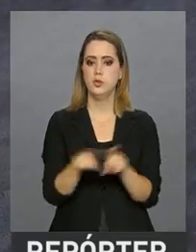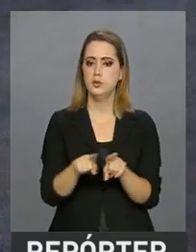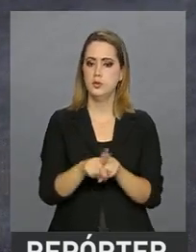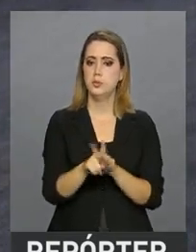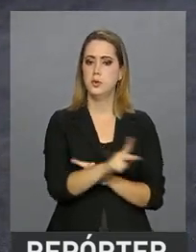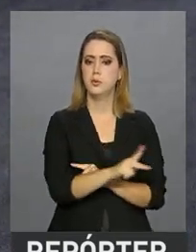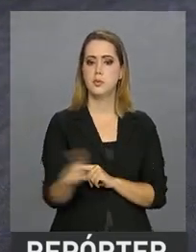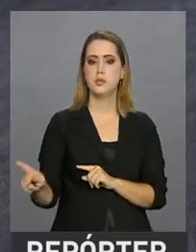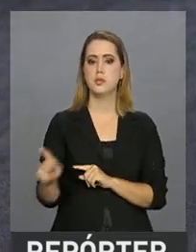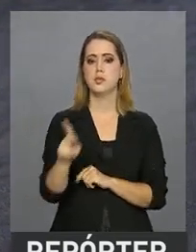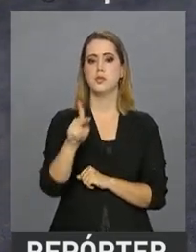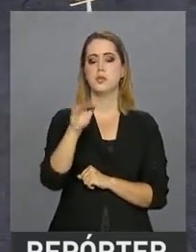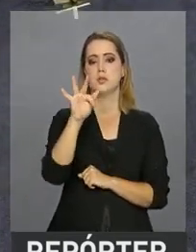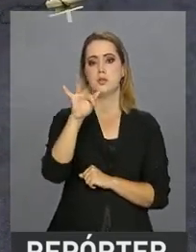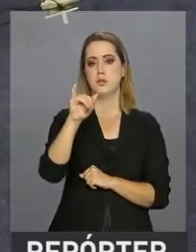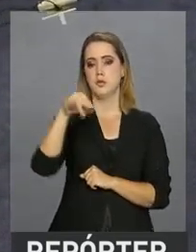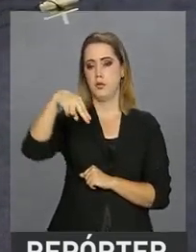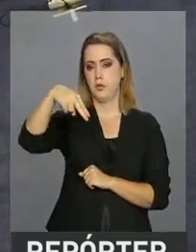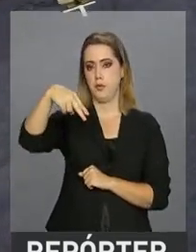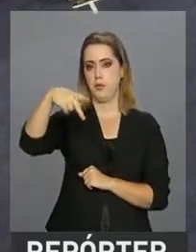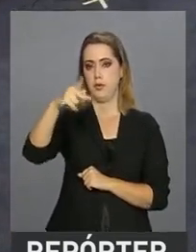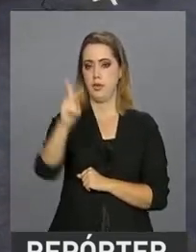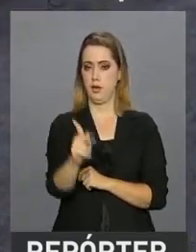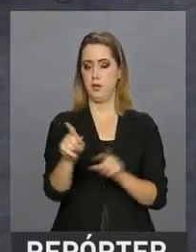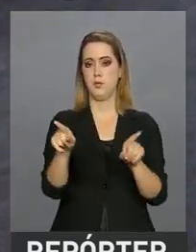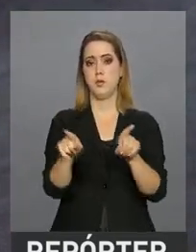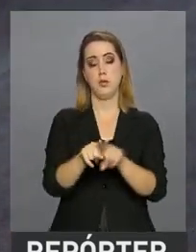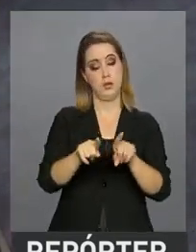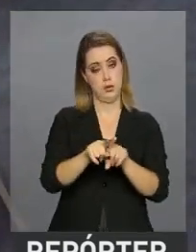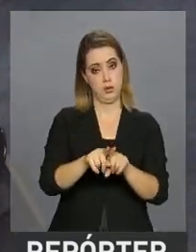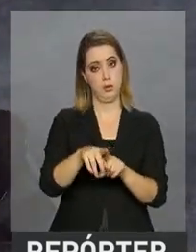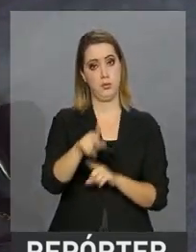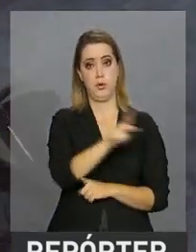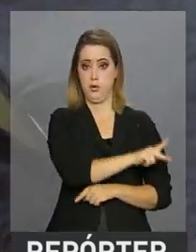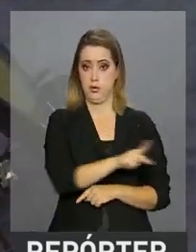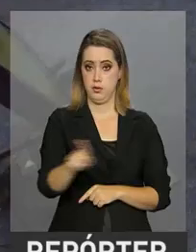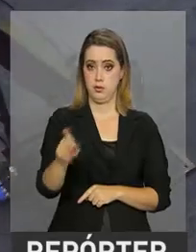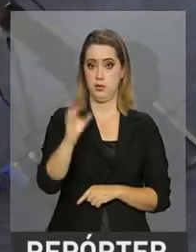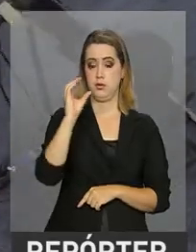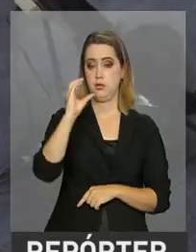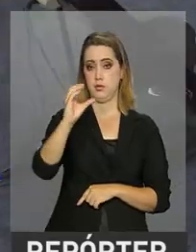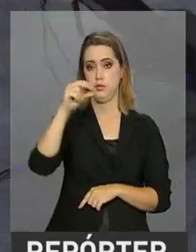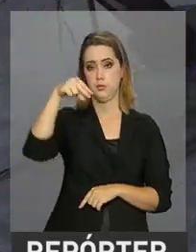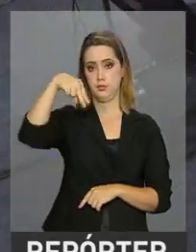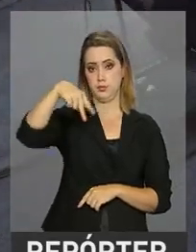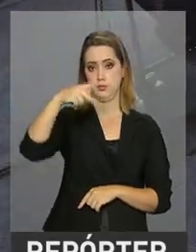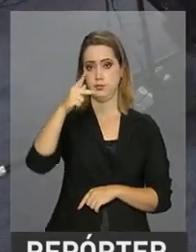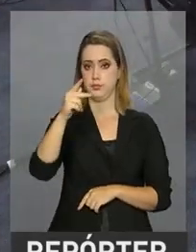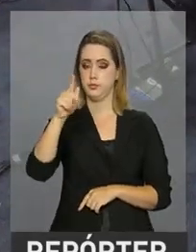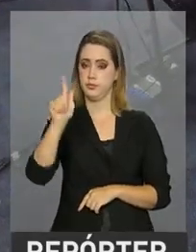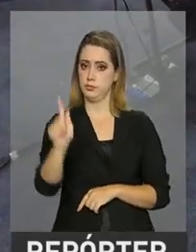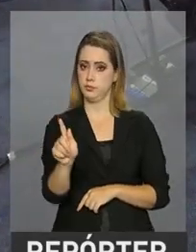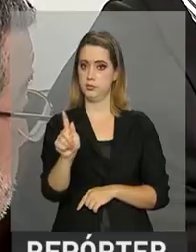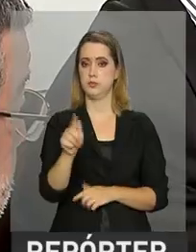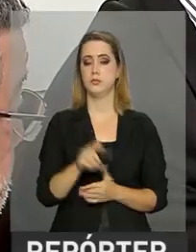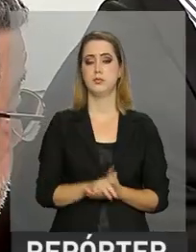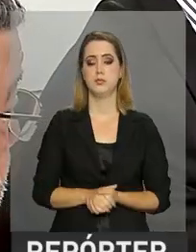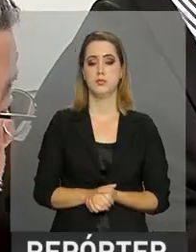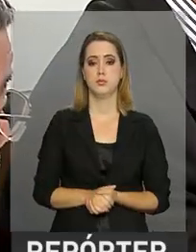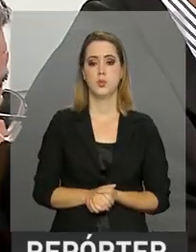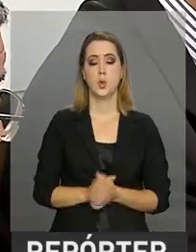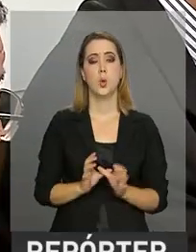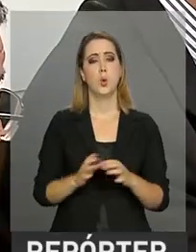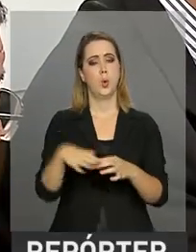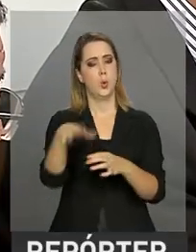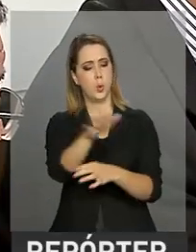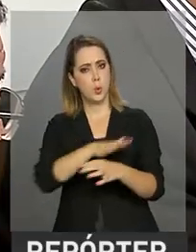da FINEP, a financiadora de estudo e projetos, e do Conselho Nacional de Estudos e Pesquisas, o CNPq. O